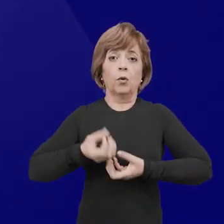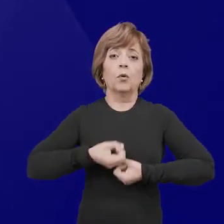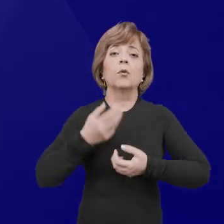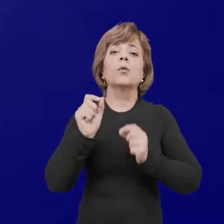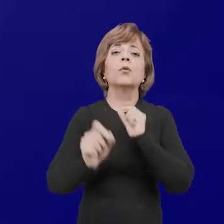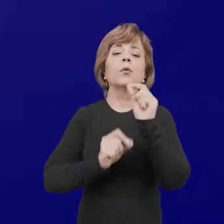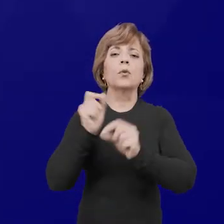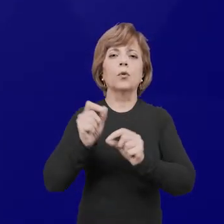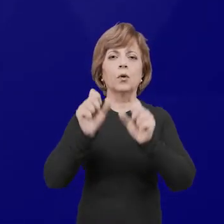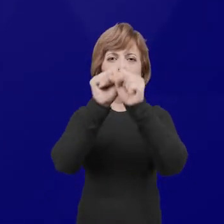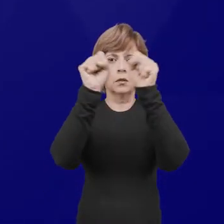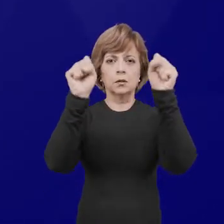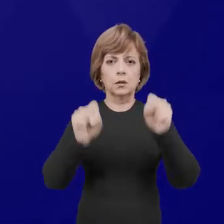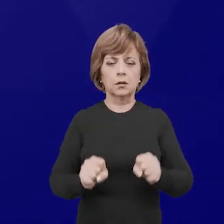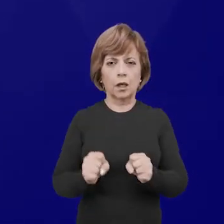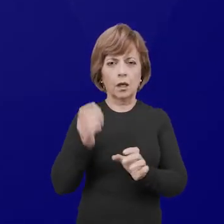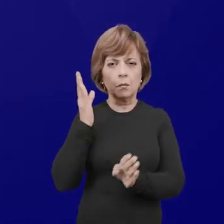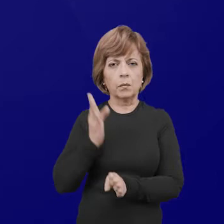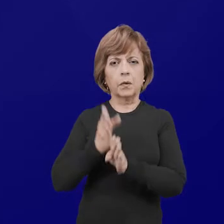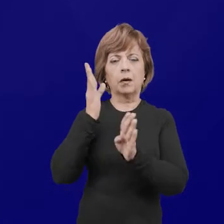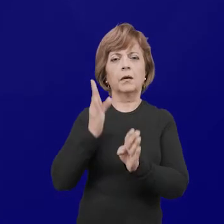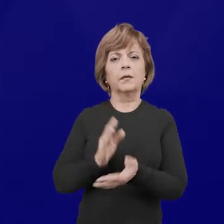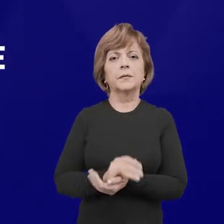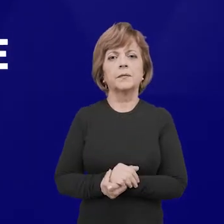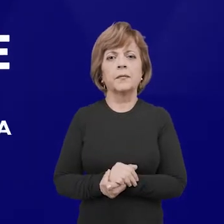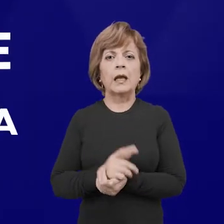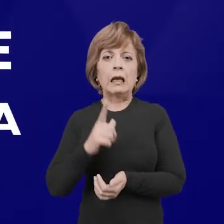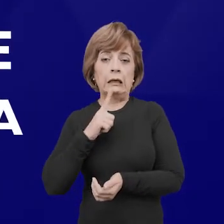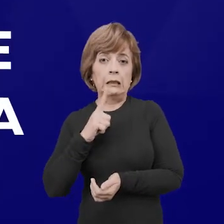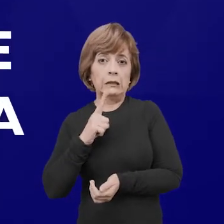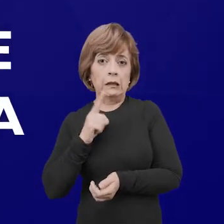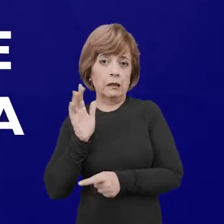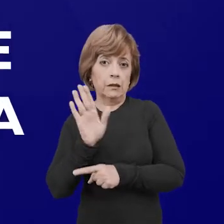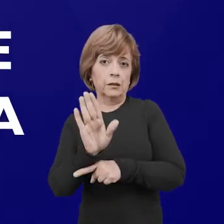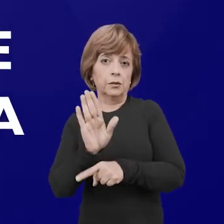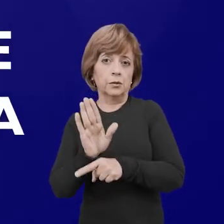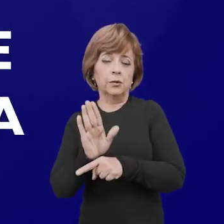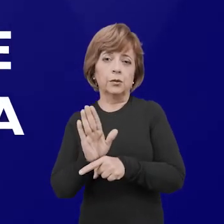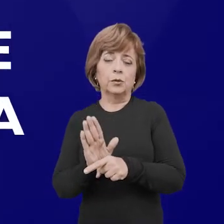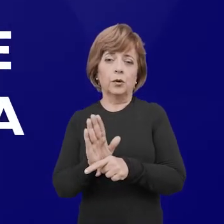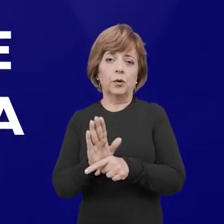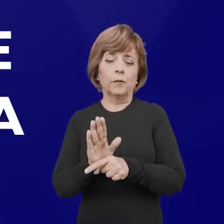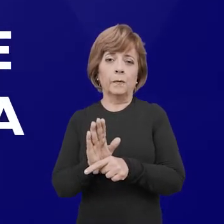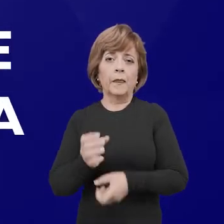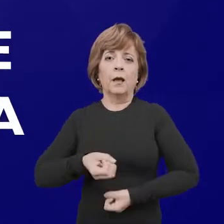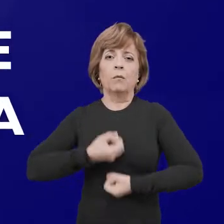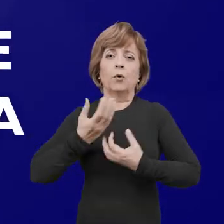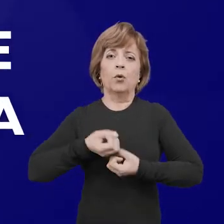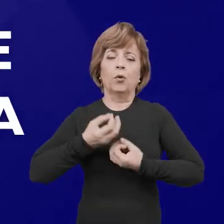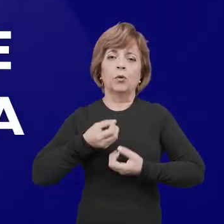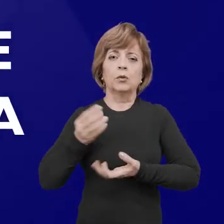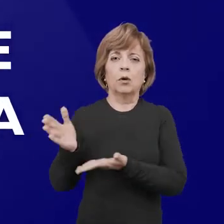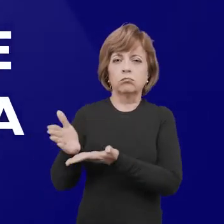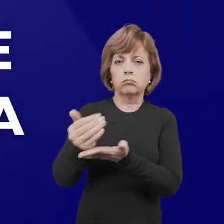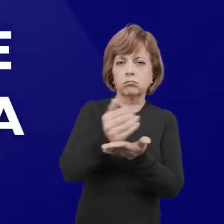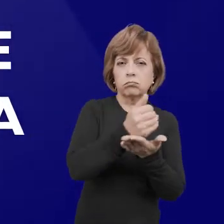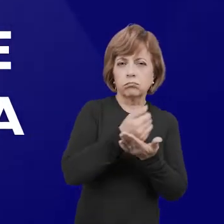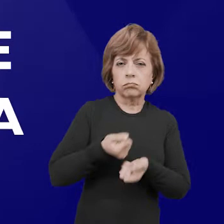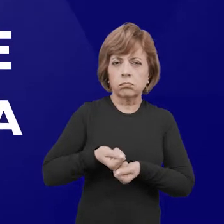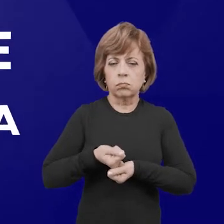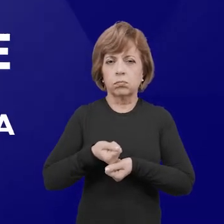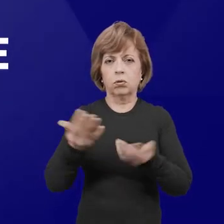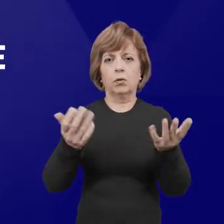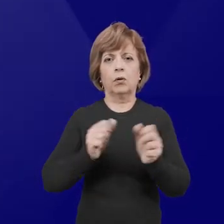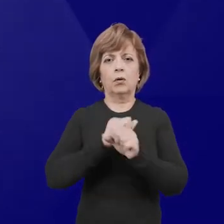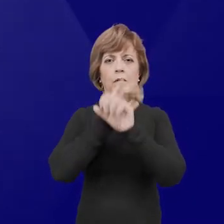uma sistematização de evidências e ajudou aí na produção de dados sobre a pandemia.